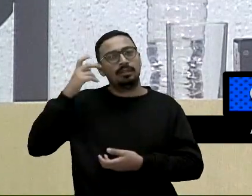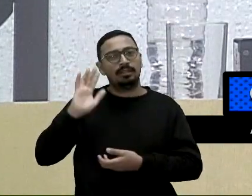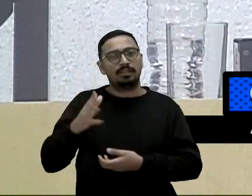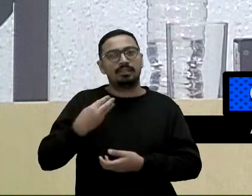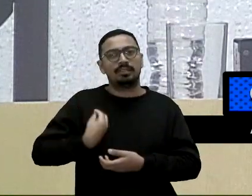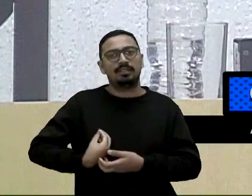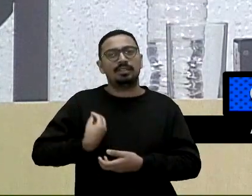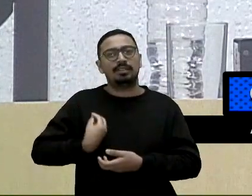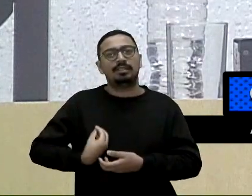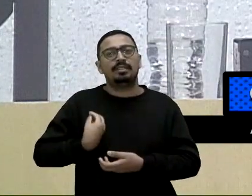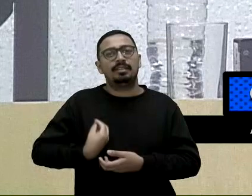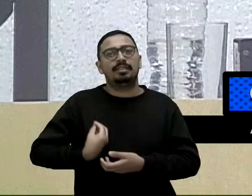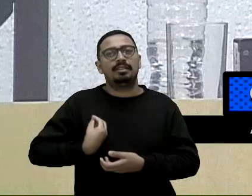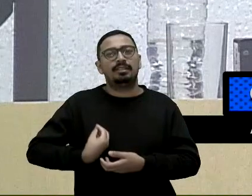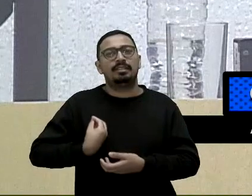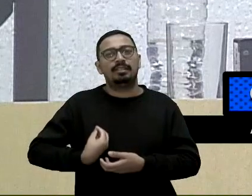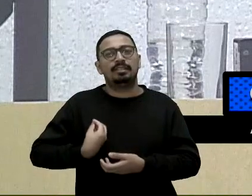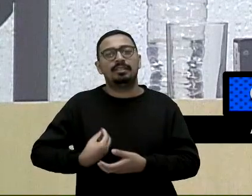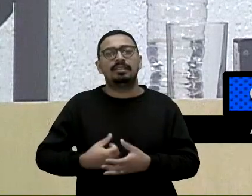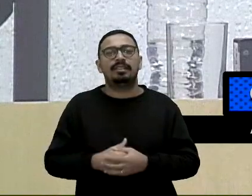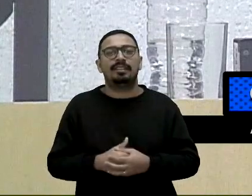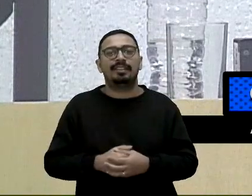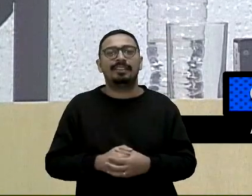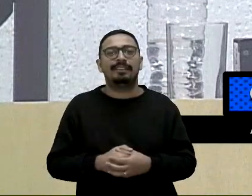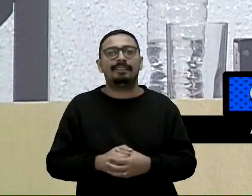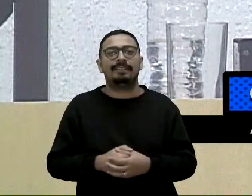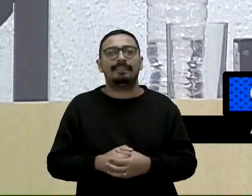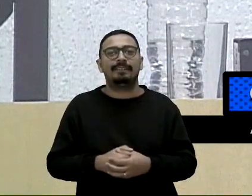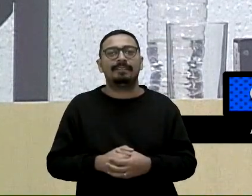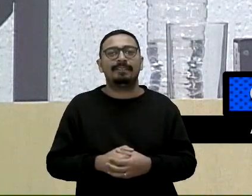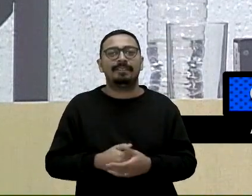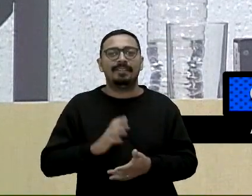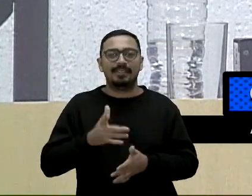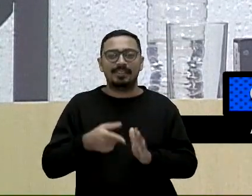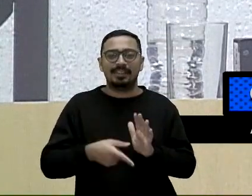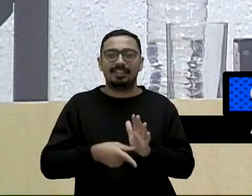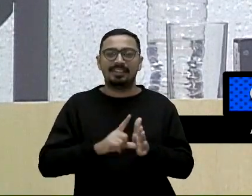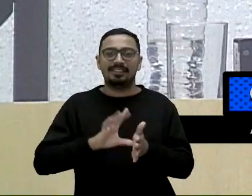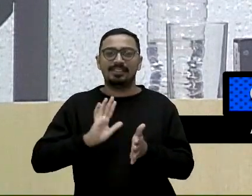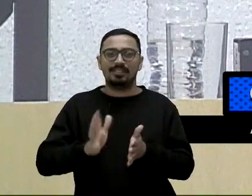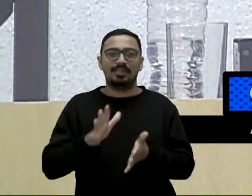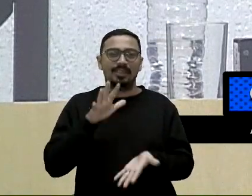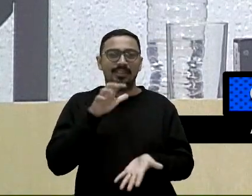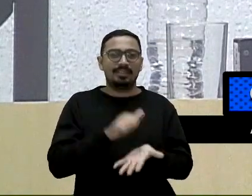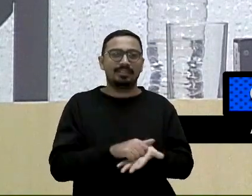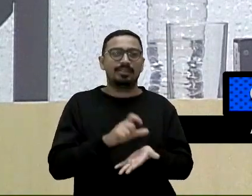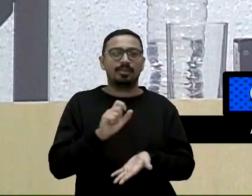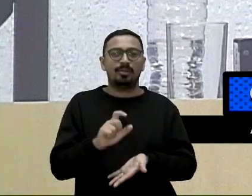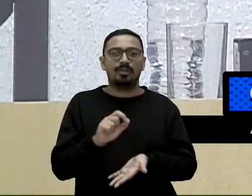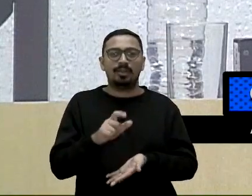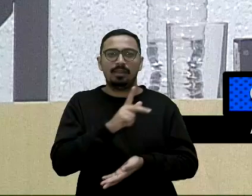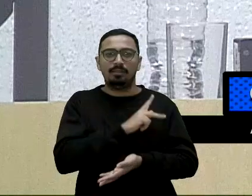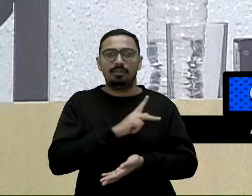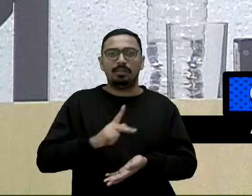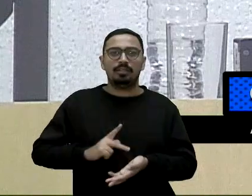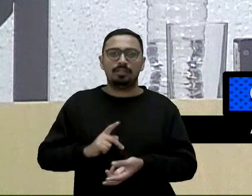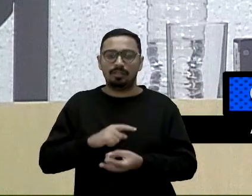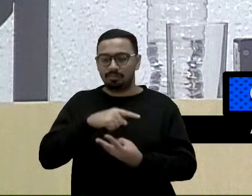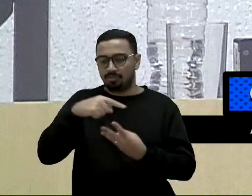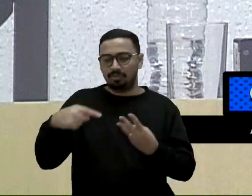lá, adiantada como sempre. E queria registrar aqui que essa audiência foi presidida por nós três,